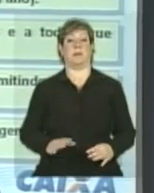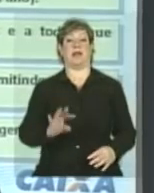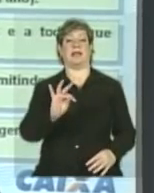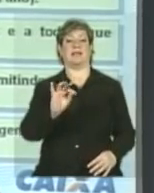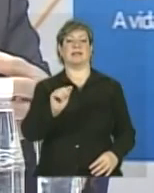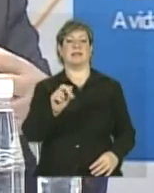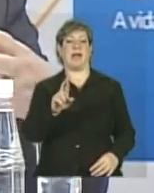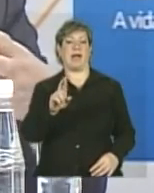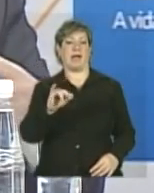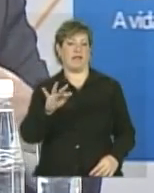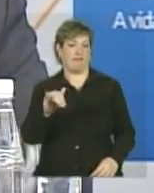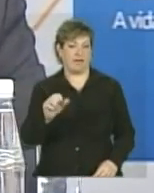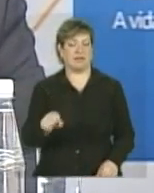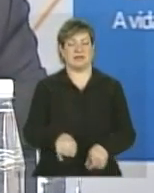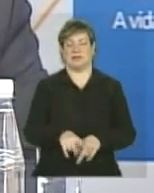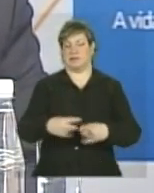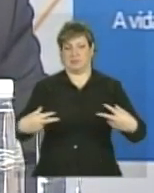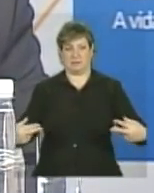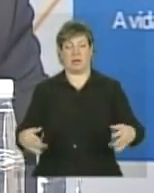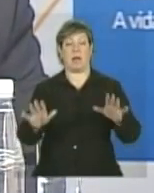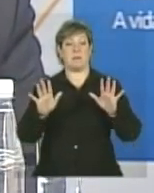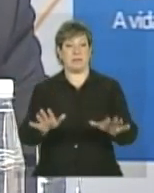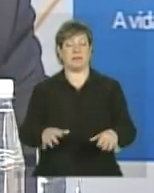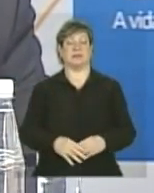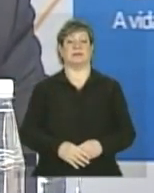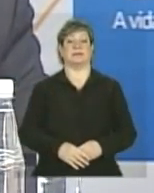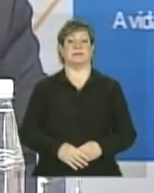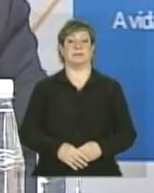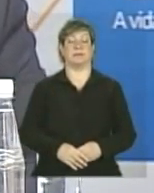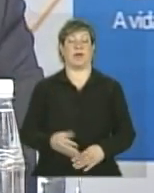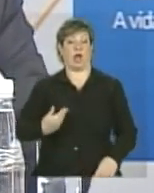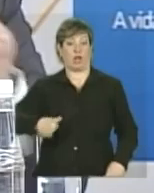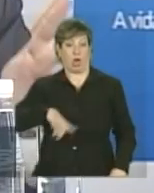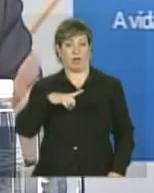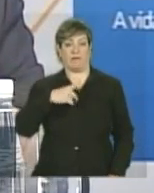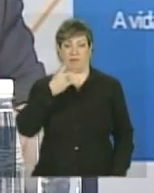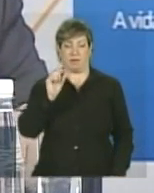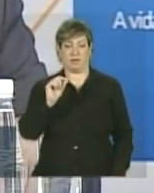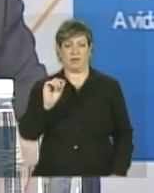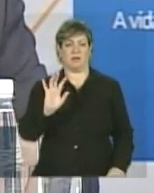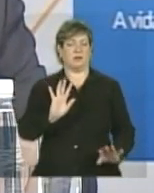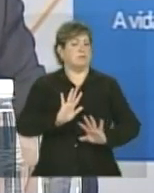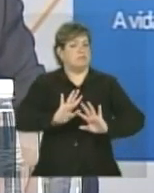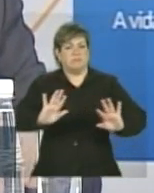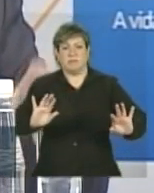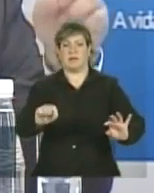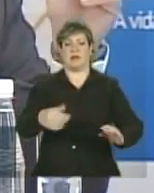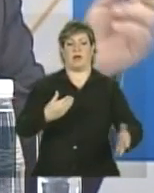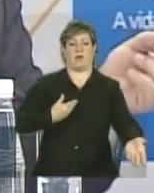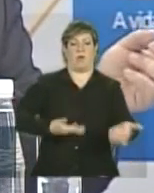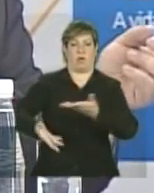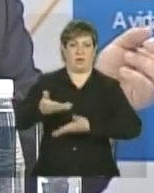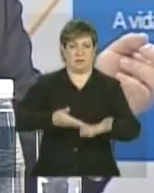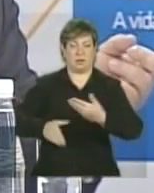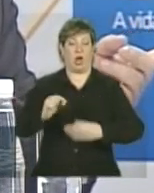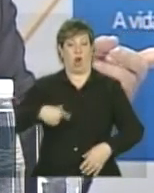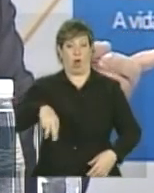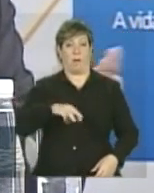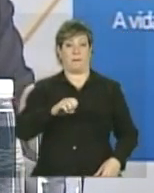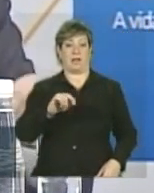tarifas, etc. Mas nós estamos dizendo que, independente do relacionamento, as medidas que nós